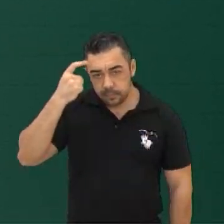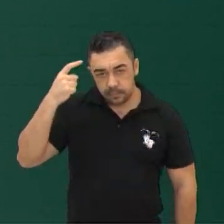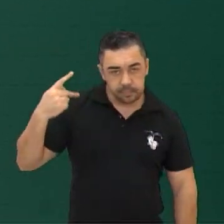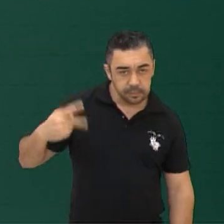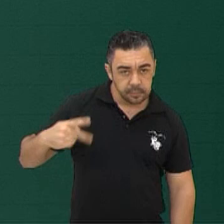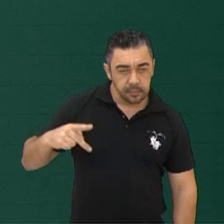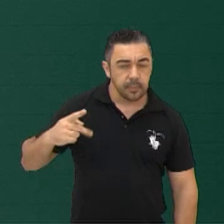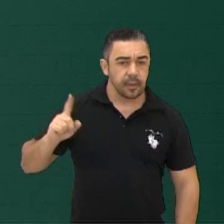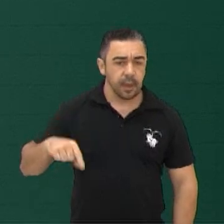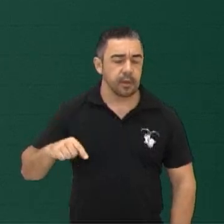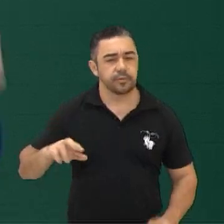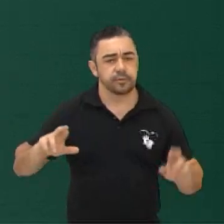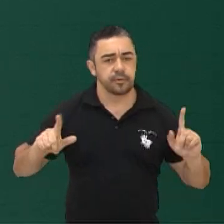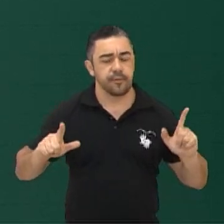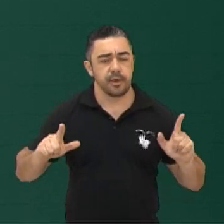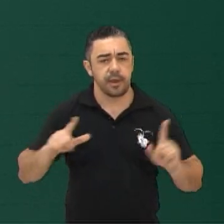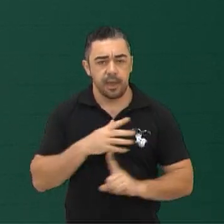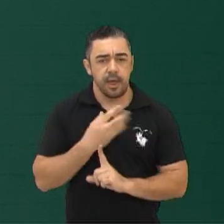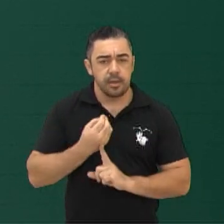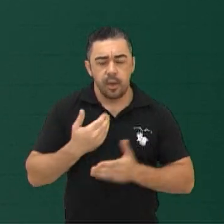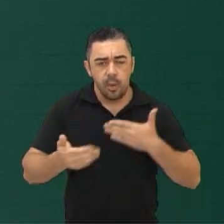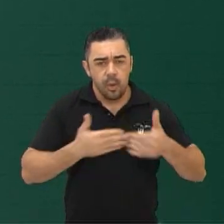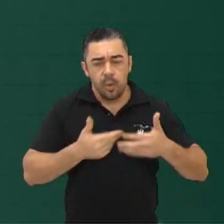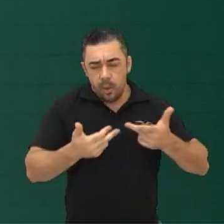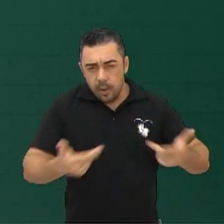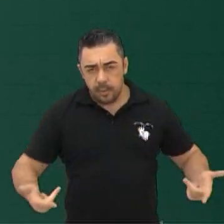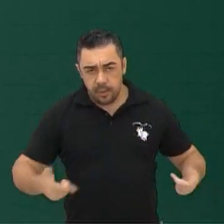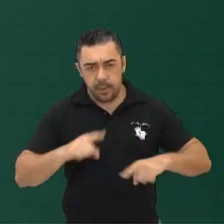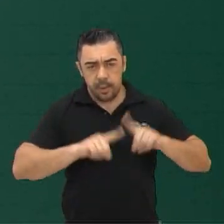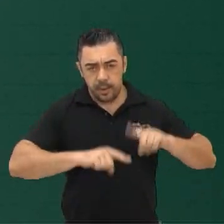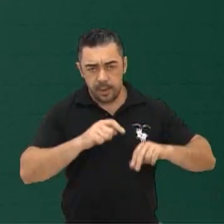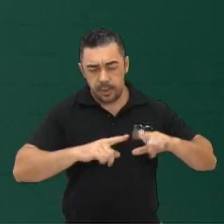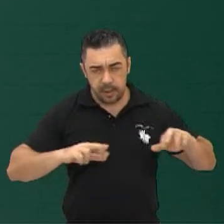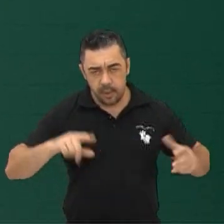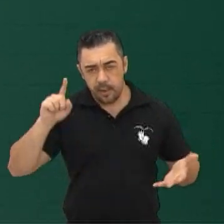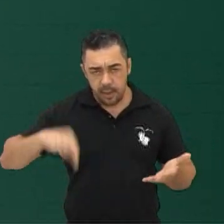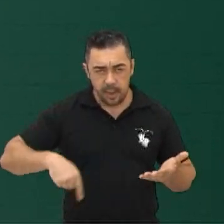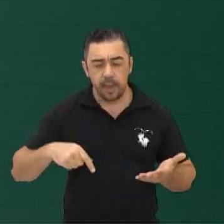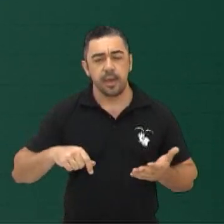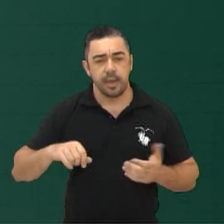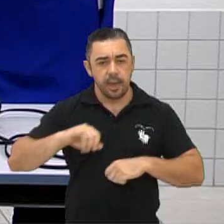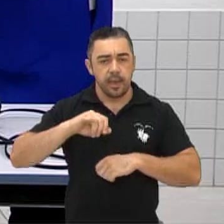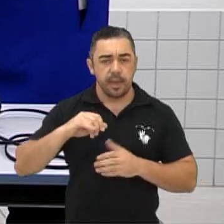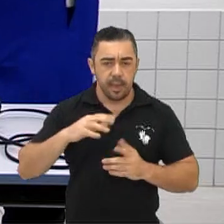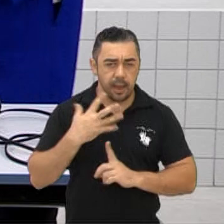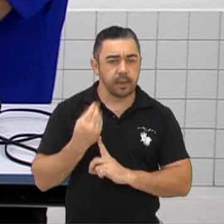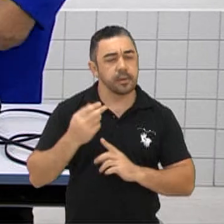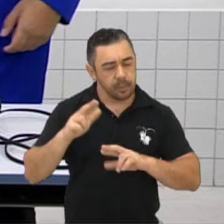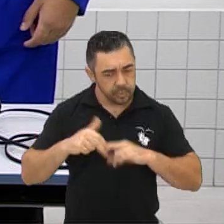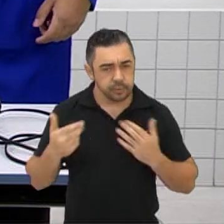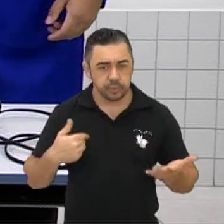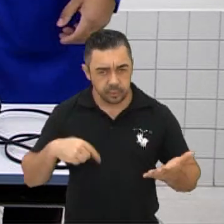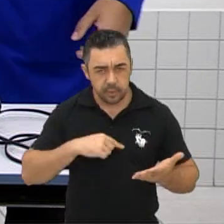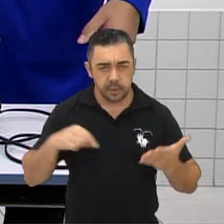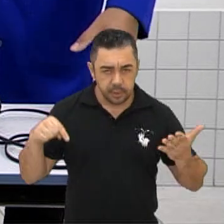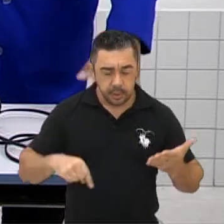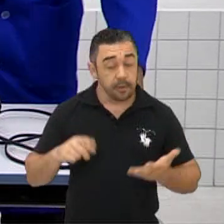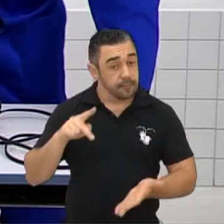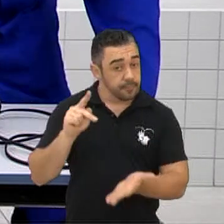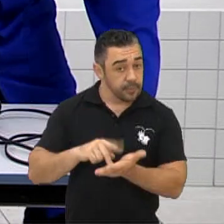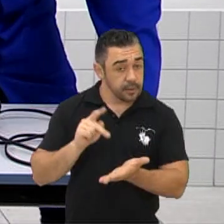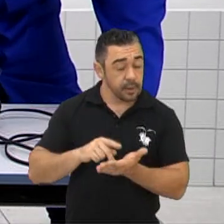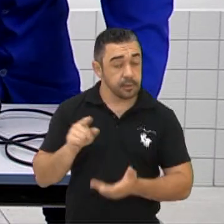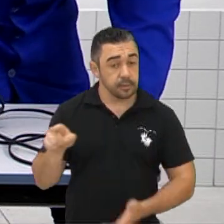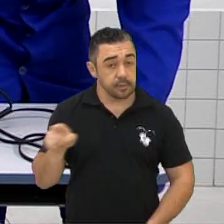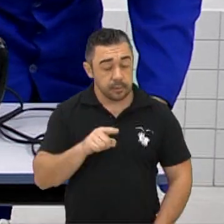essa anti-arte, de pensar que qualquer coisa pode ser arte, é o que a gente está abordando aqui, é o nosso gancho, né, professor Adriano? É verdade. Lembrando